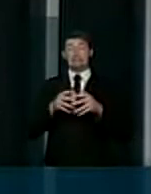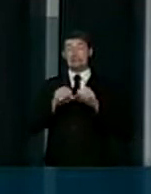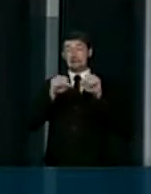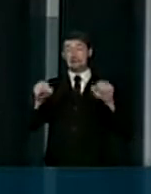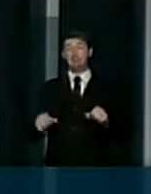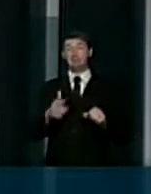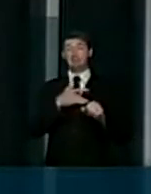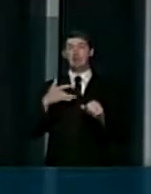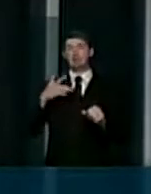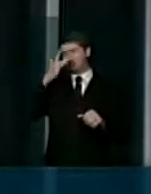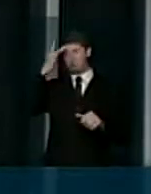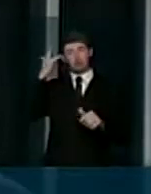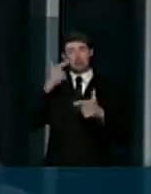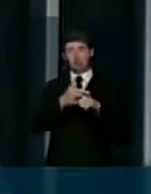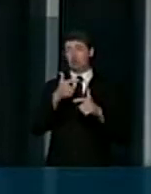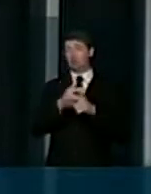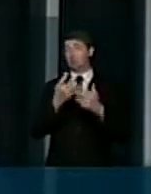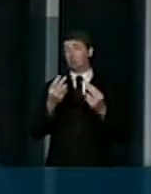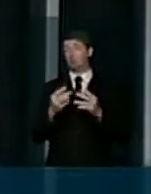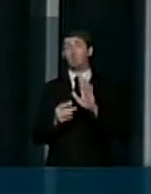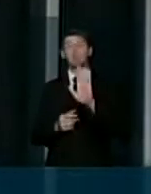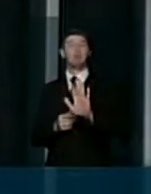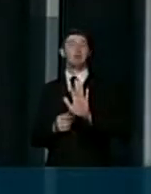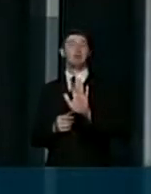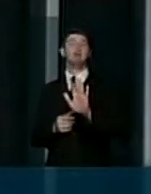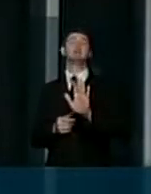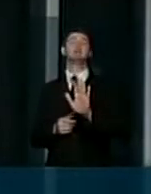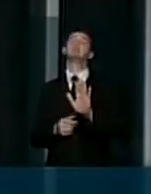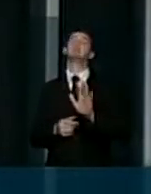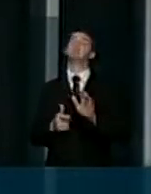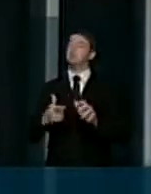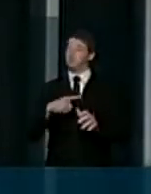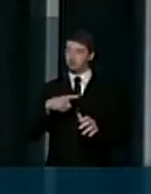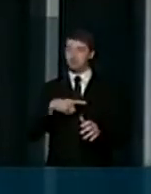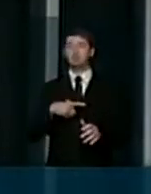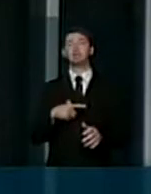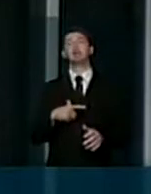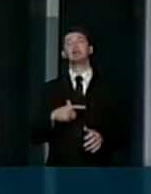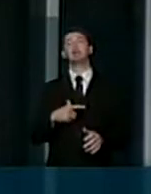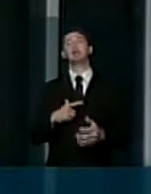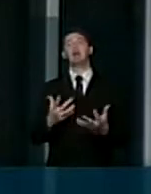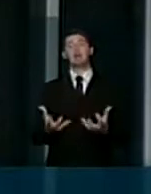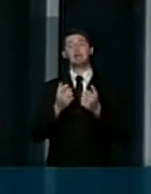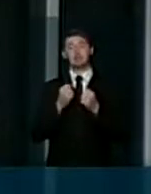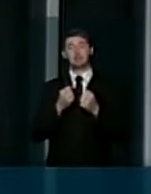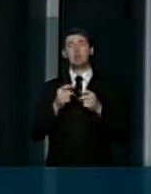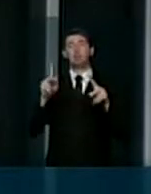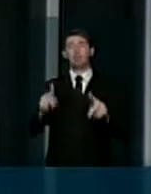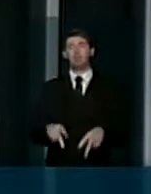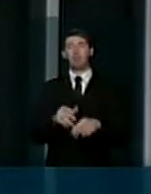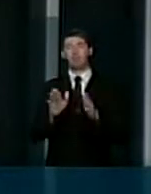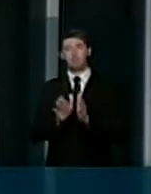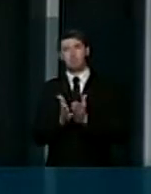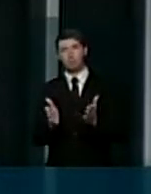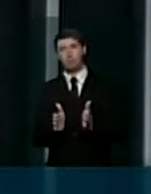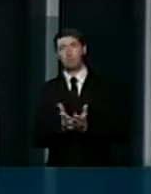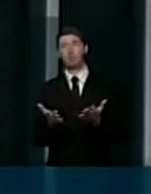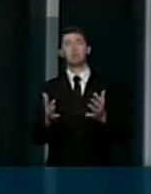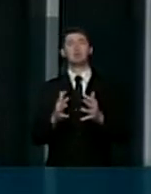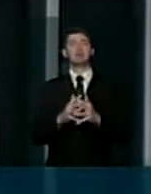por muitos, o nosso SUS, mas que atende a população carente,